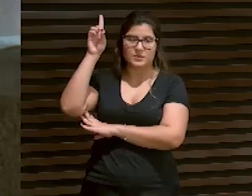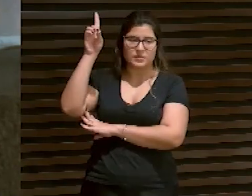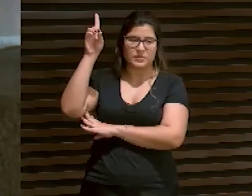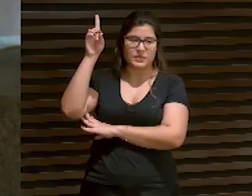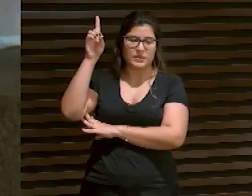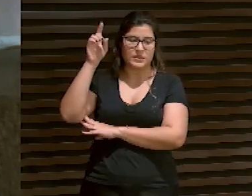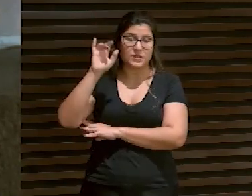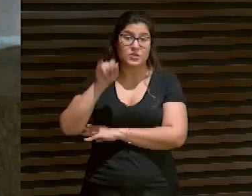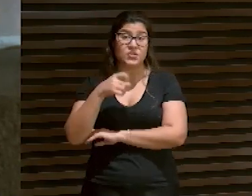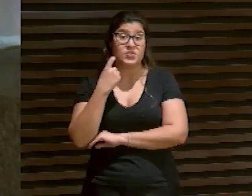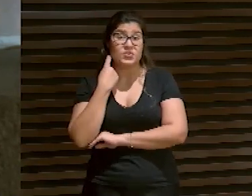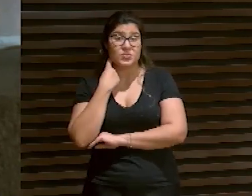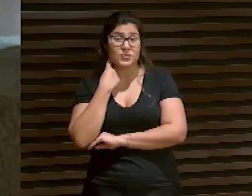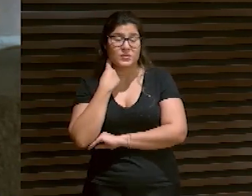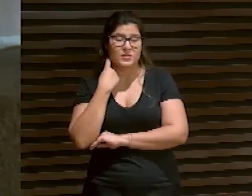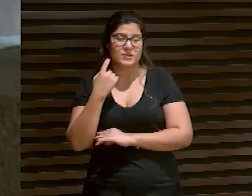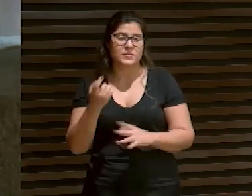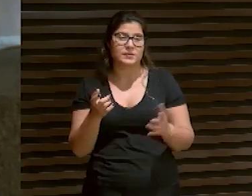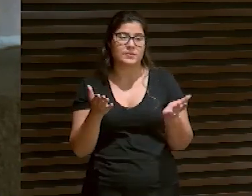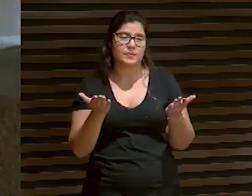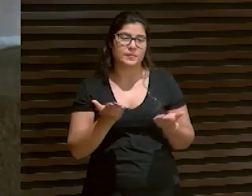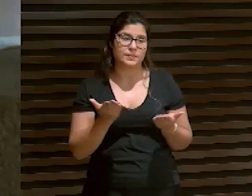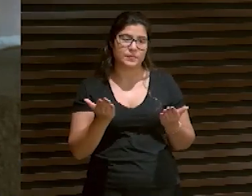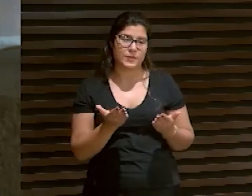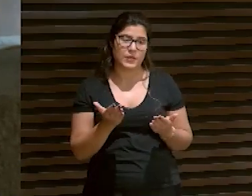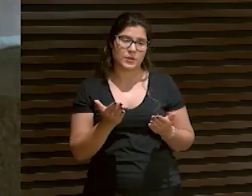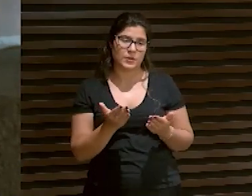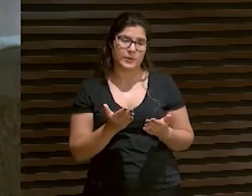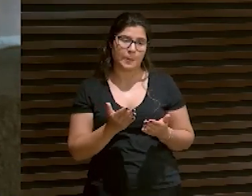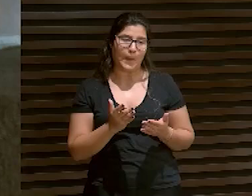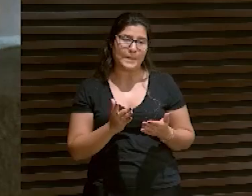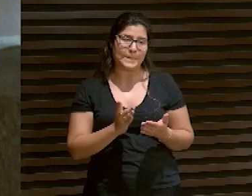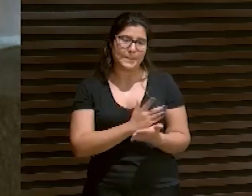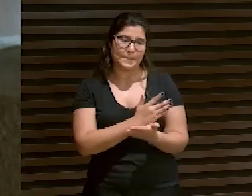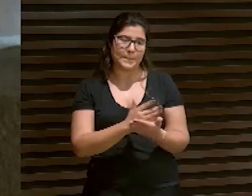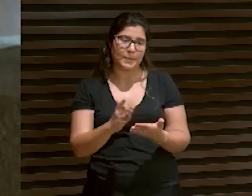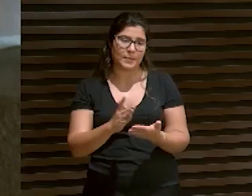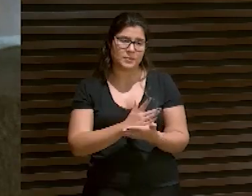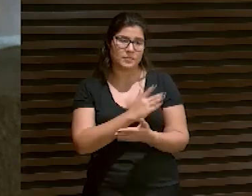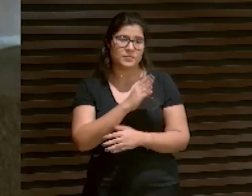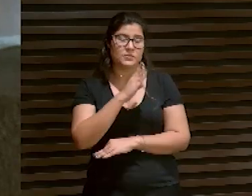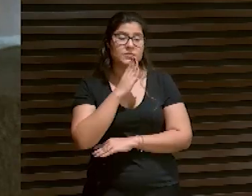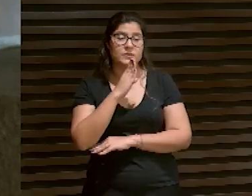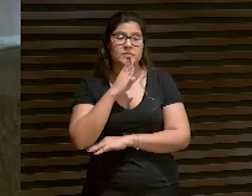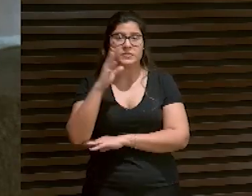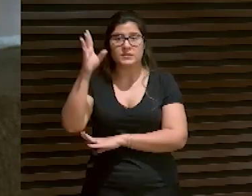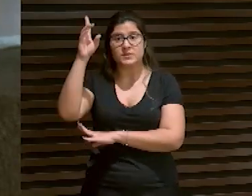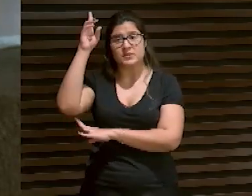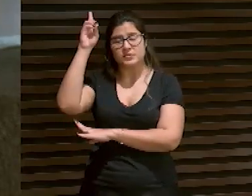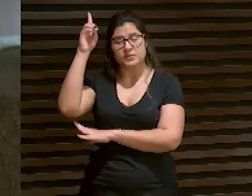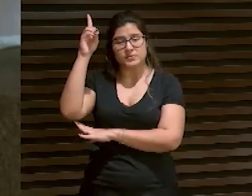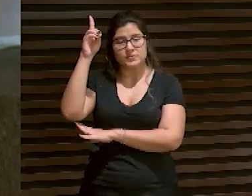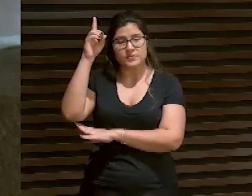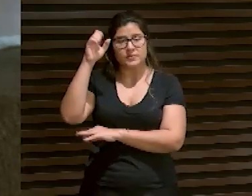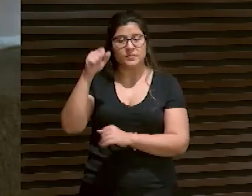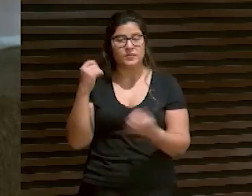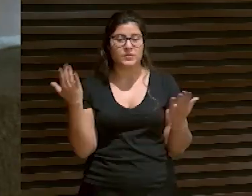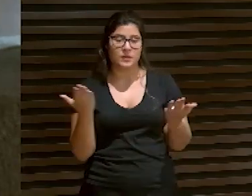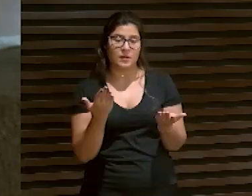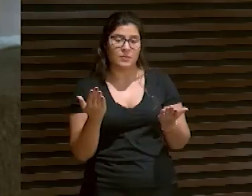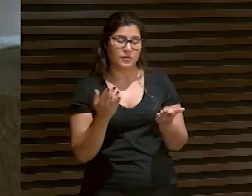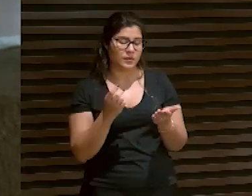E Jonas agora tem essas lacunas de conhecer a Deus. E agora a gente vem